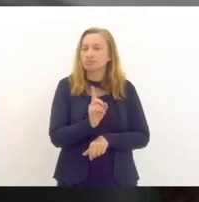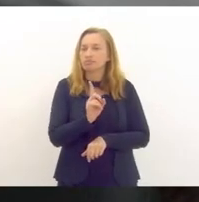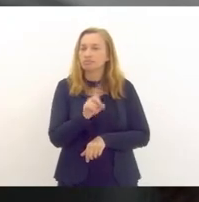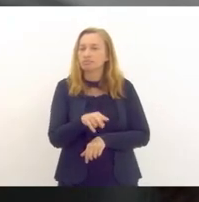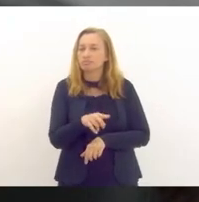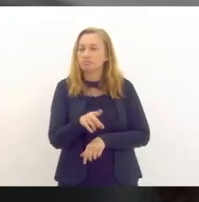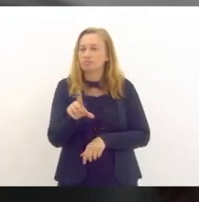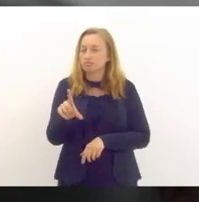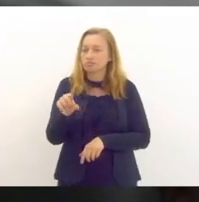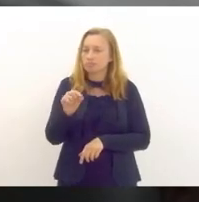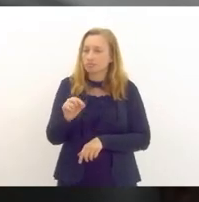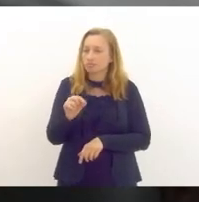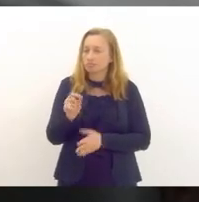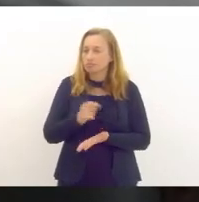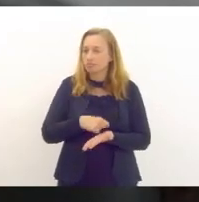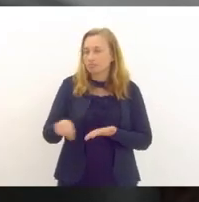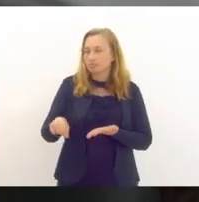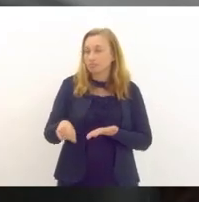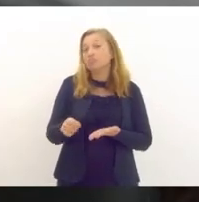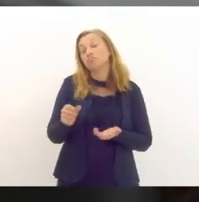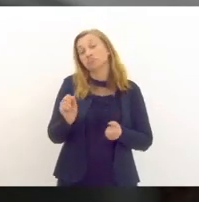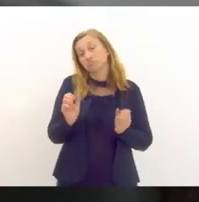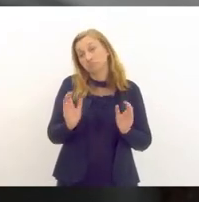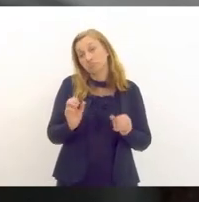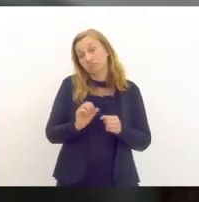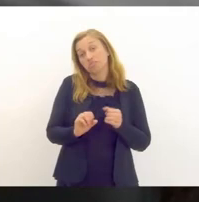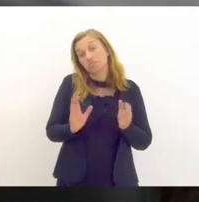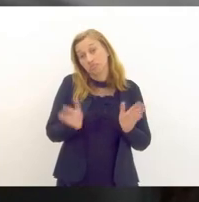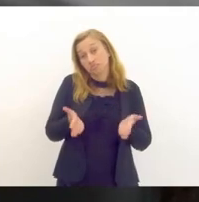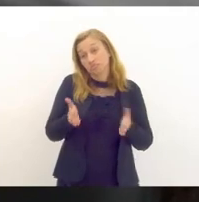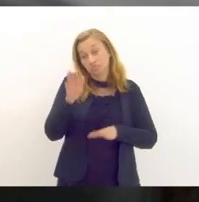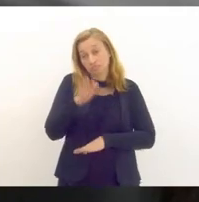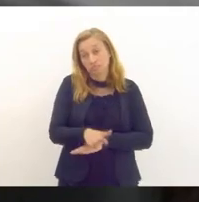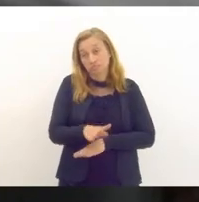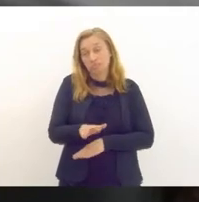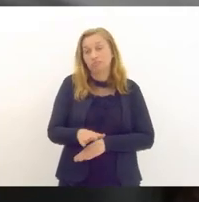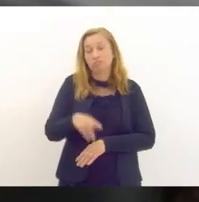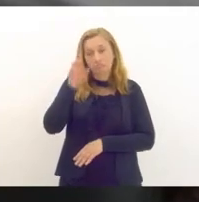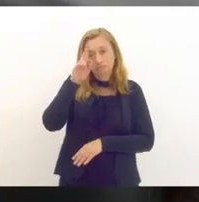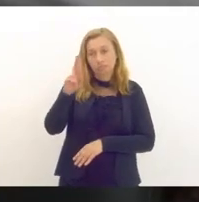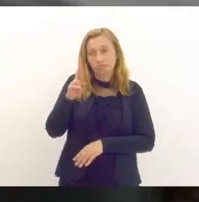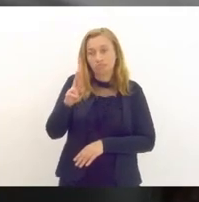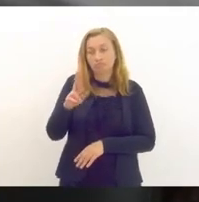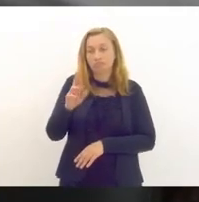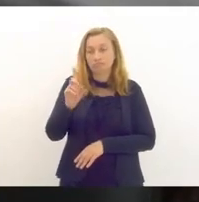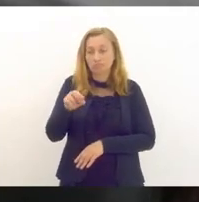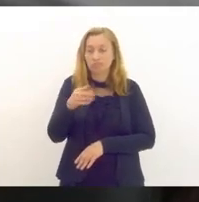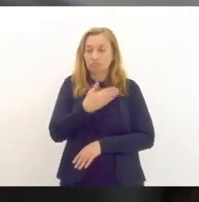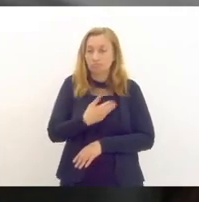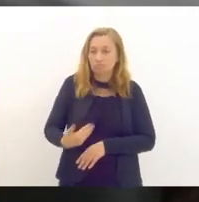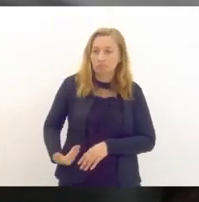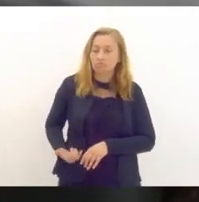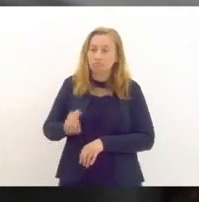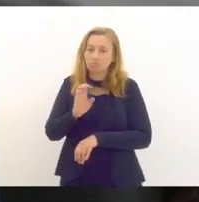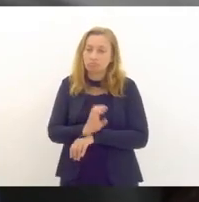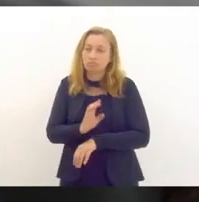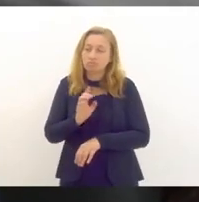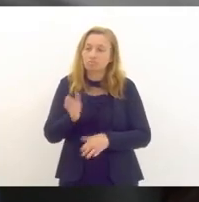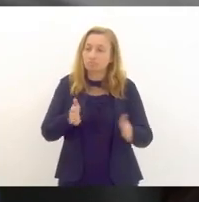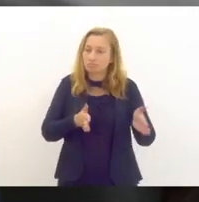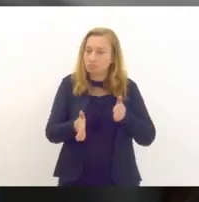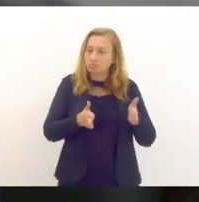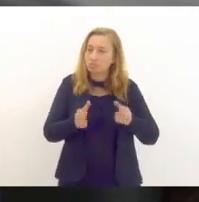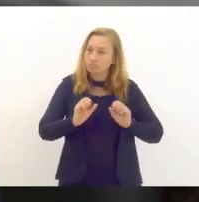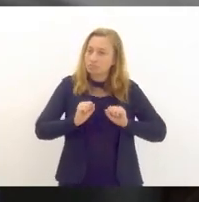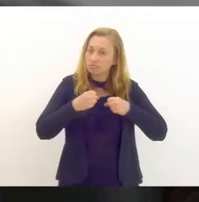definir a questão numa canetada que poderia fazer hoje nessa tarde você nem se encontra o governador do Estado podia defender os municípios